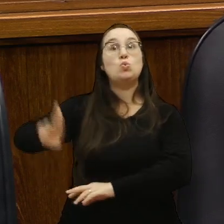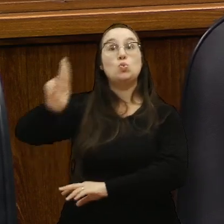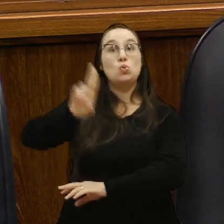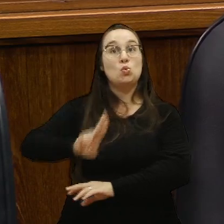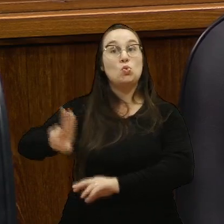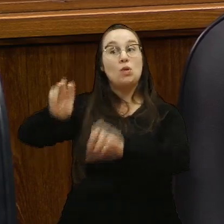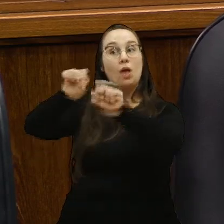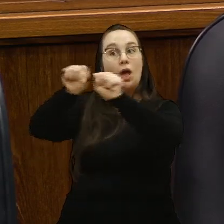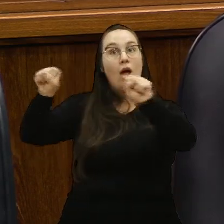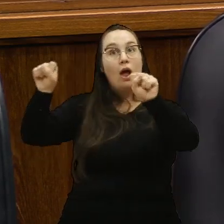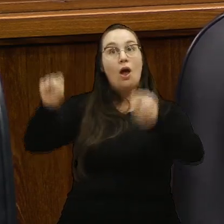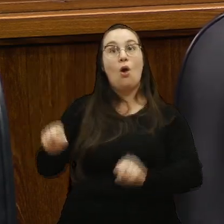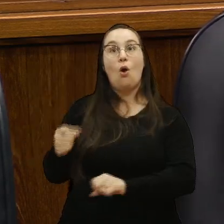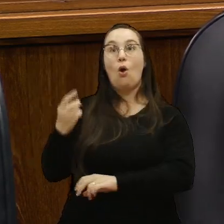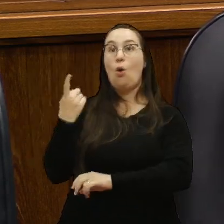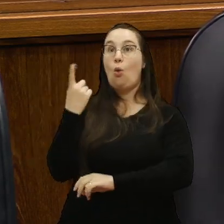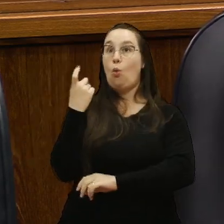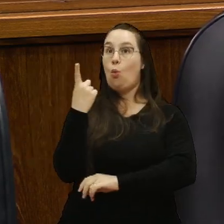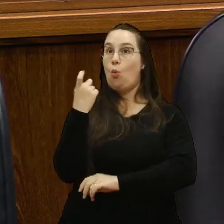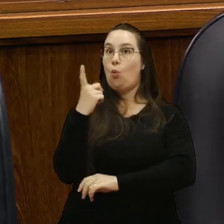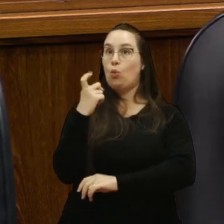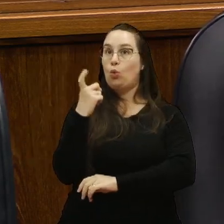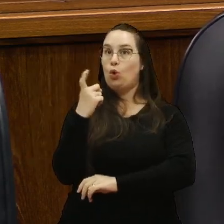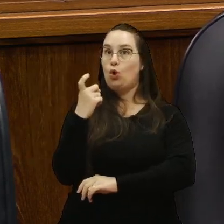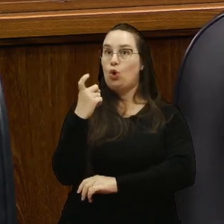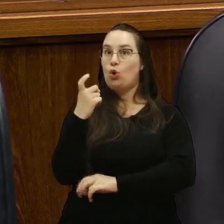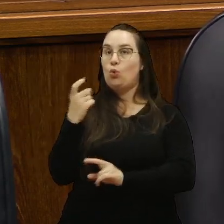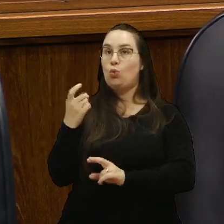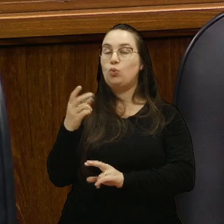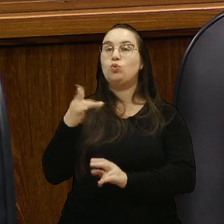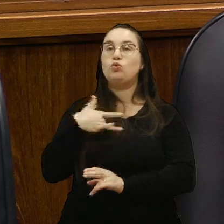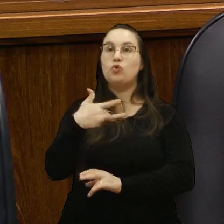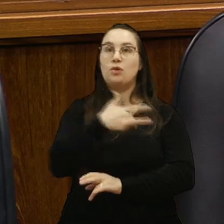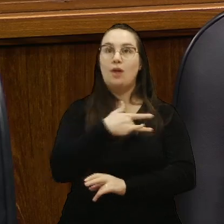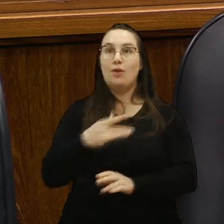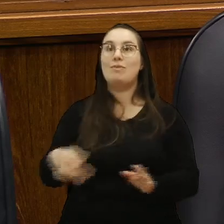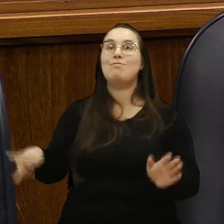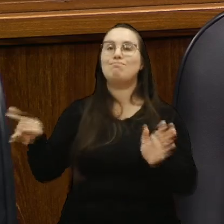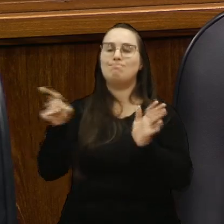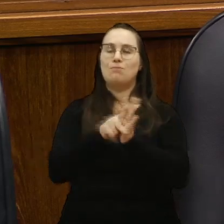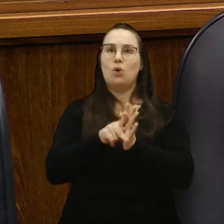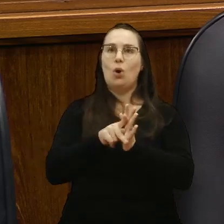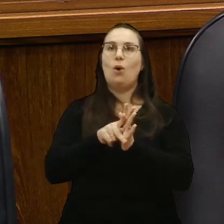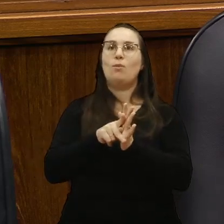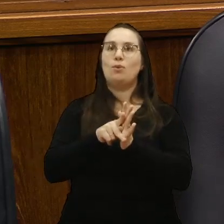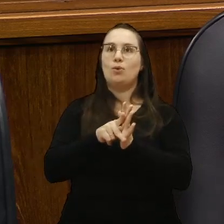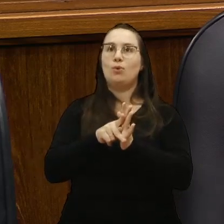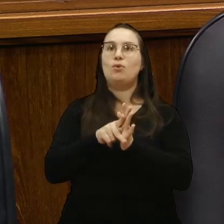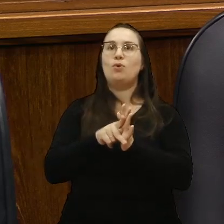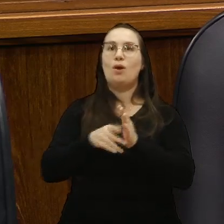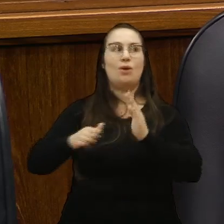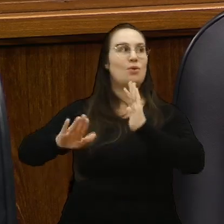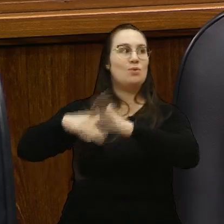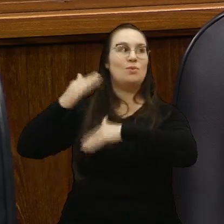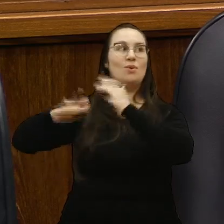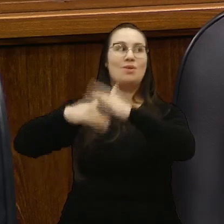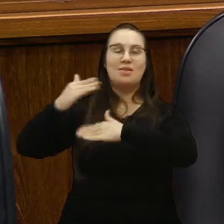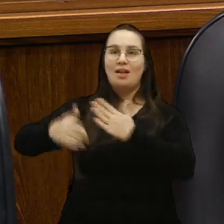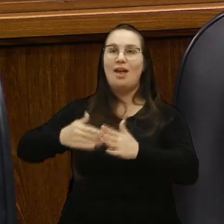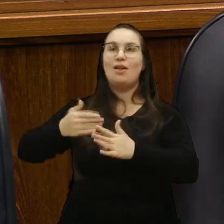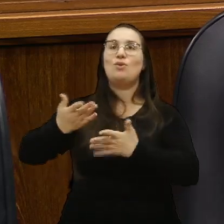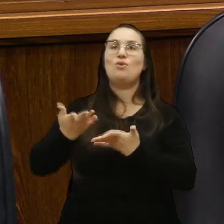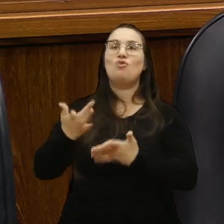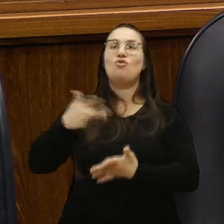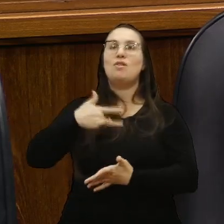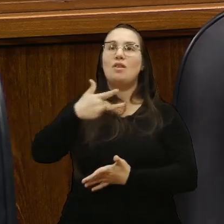nosso Sistema Único de Saúde mais pertencente aos processos da saúde,